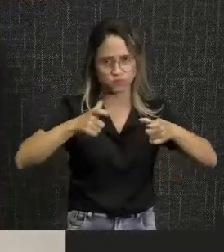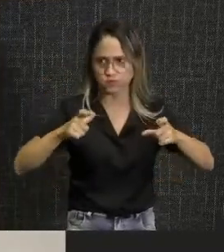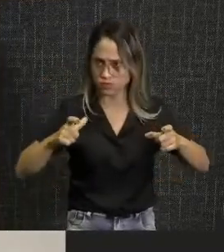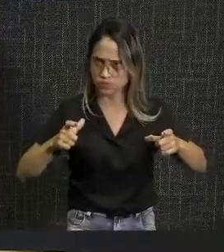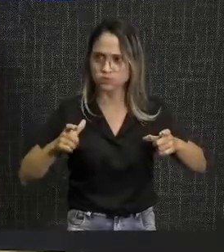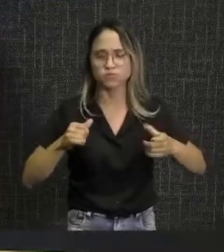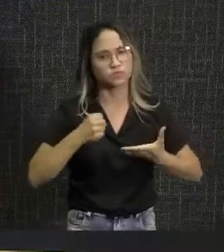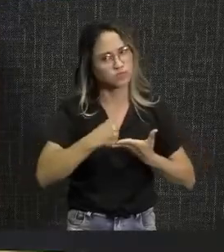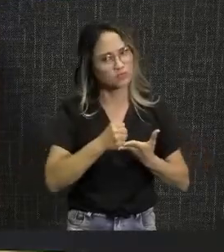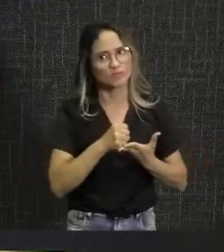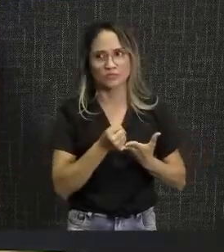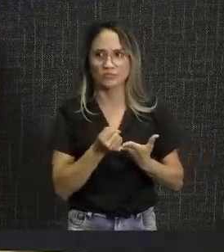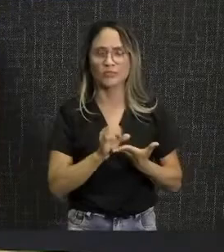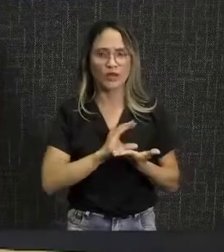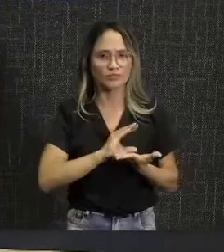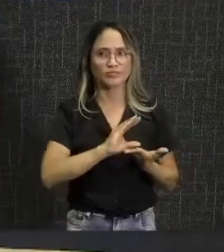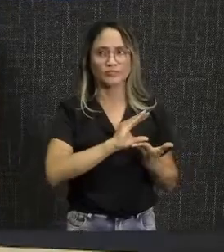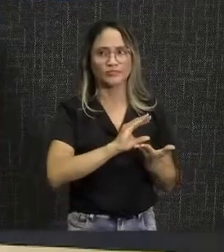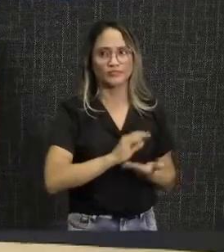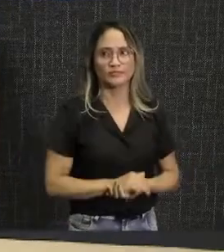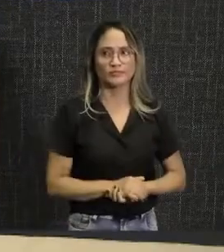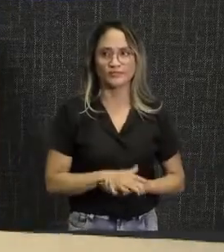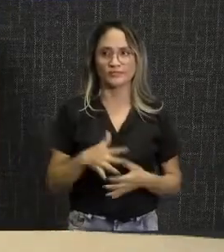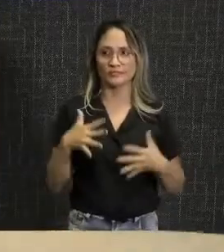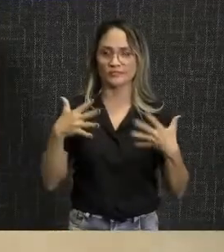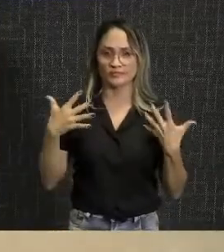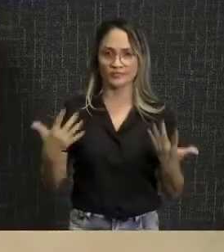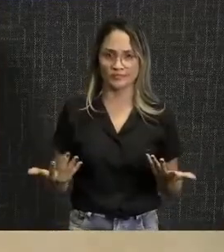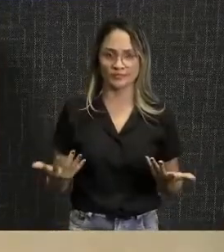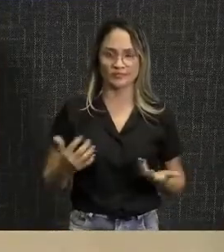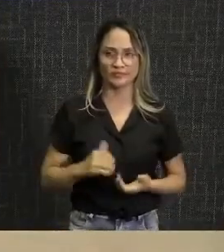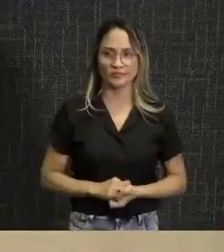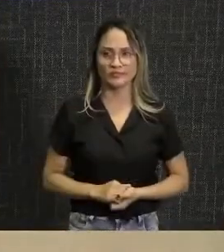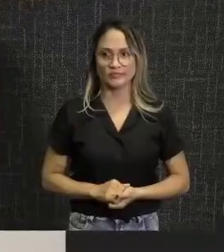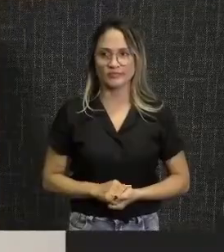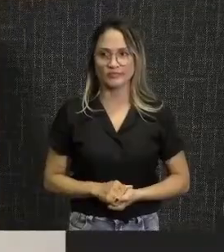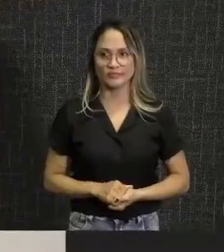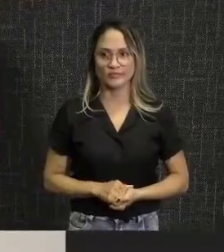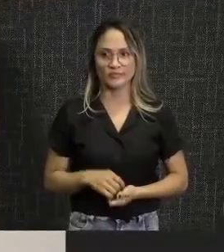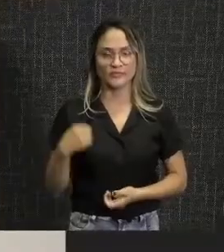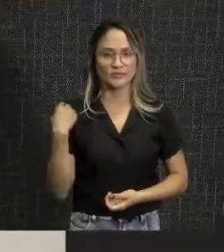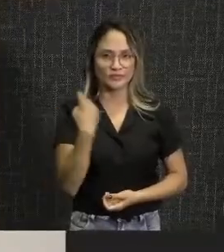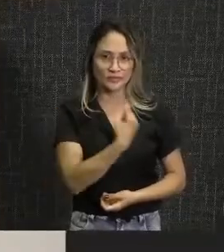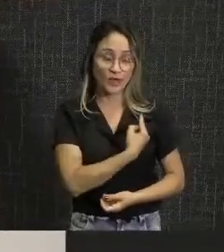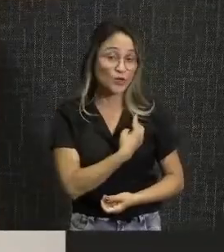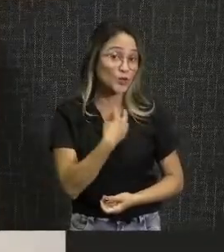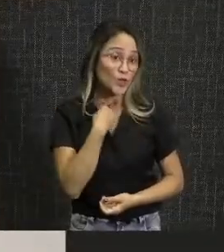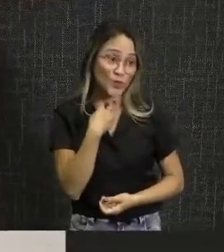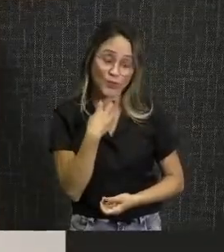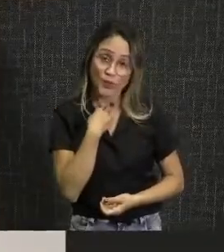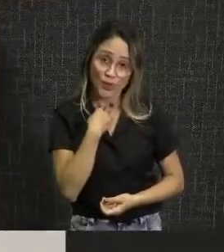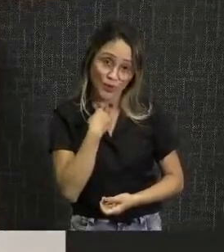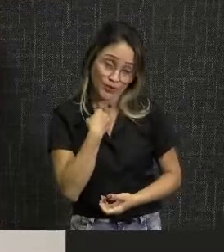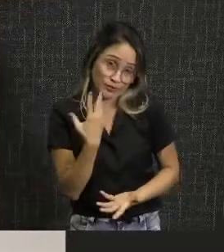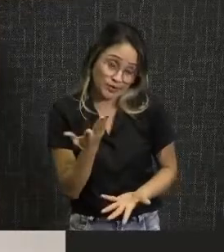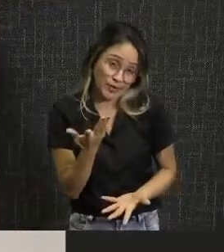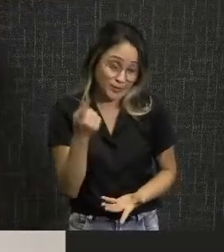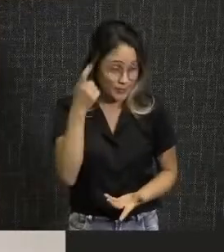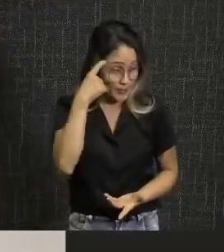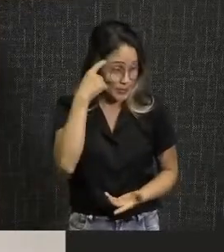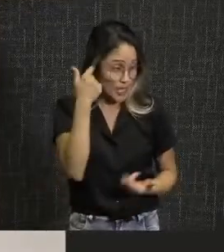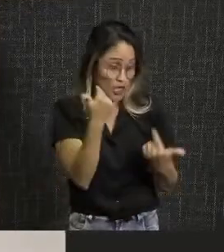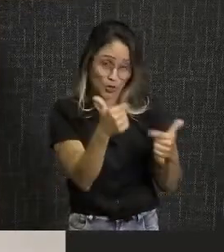farmacêutico investindo nisso. Tá? Então, a gente não pode descartar esse risco. Esse